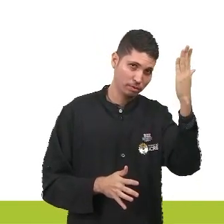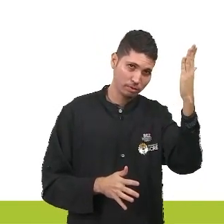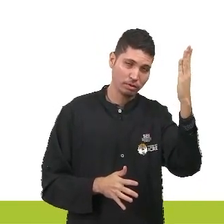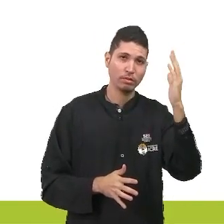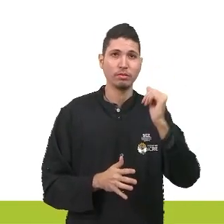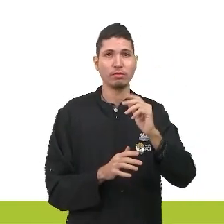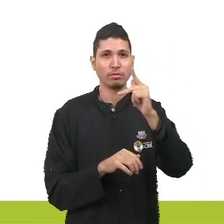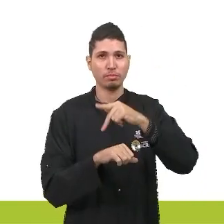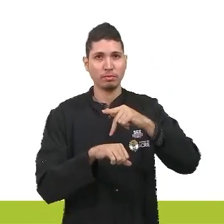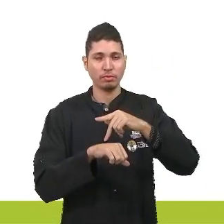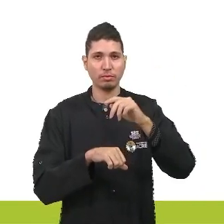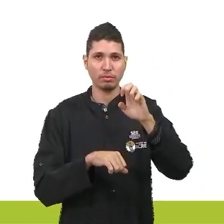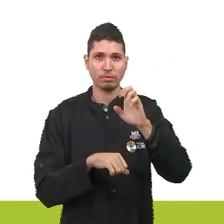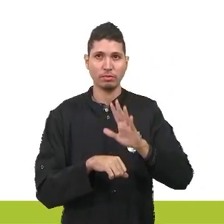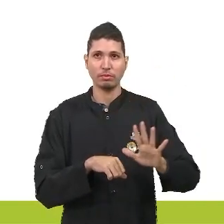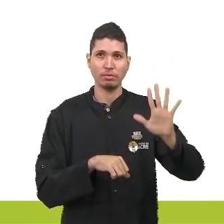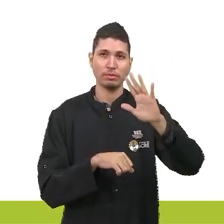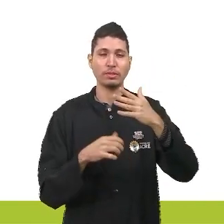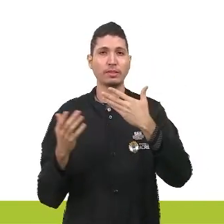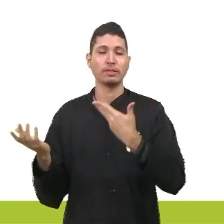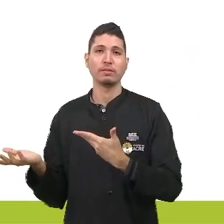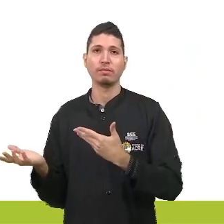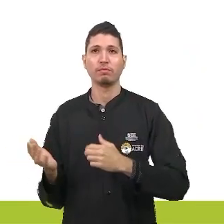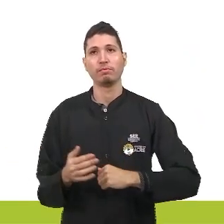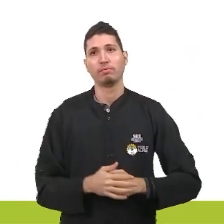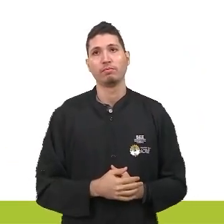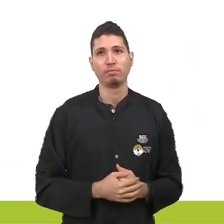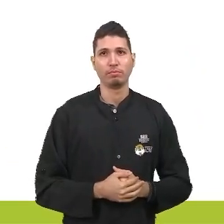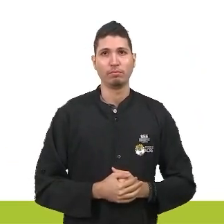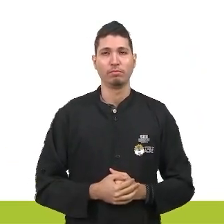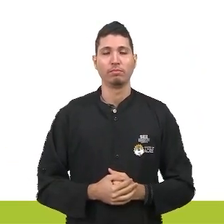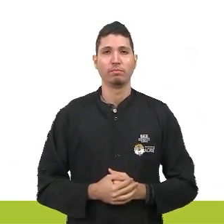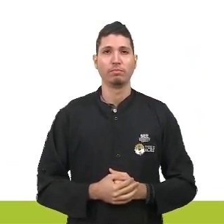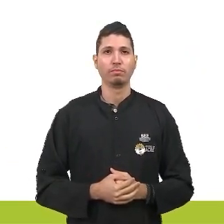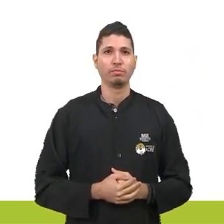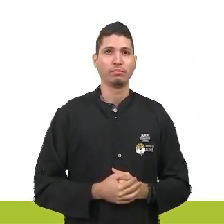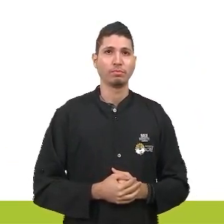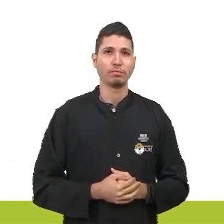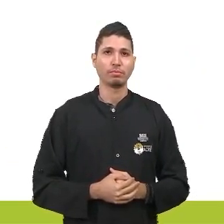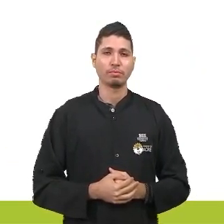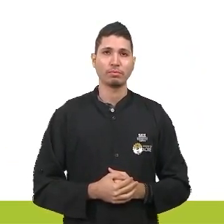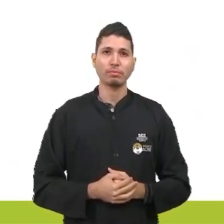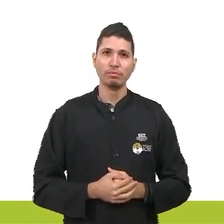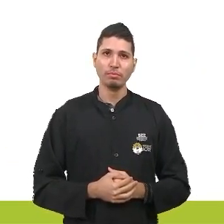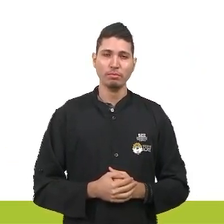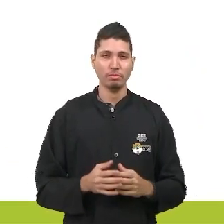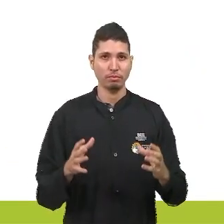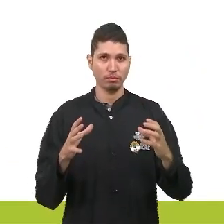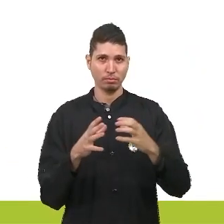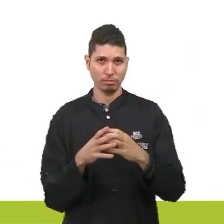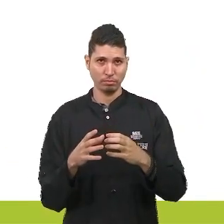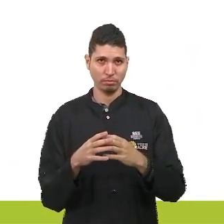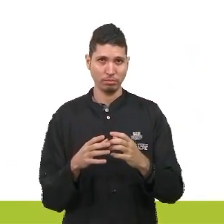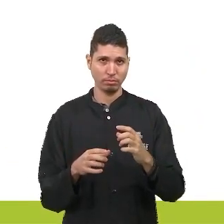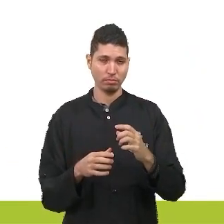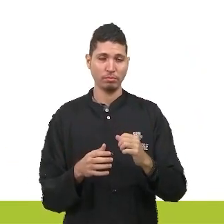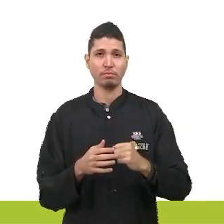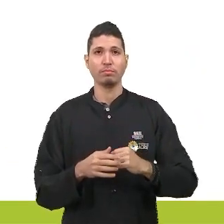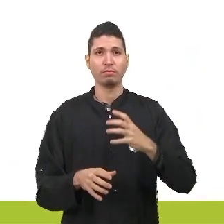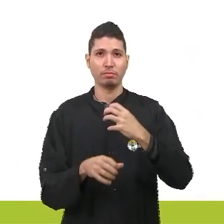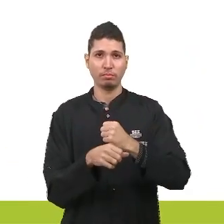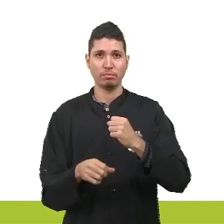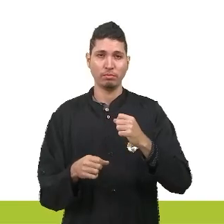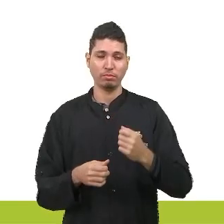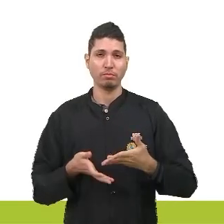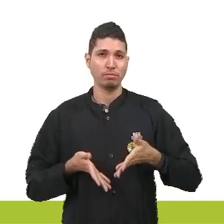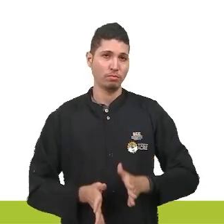ali uma queda da taxa de natalidade, né? Essa parte aí da primeira idade, ela dá uma diminuída, leve diminuída, dá uma